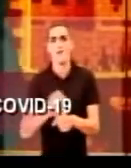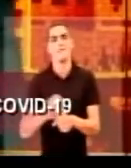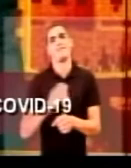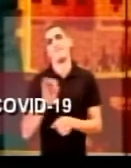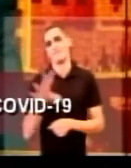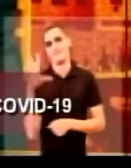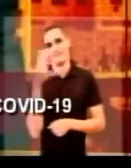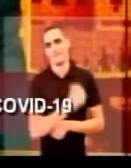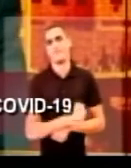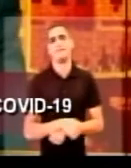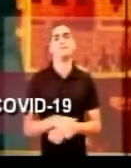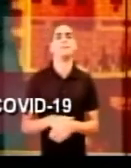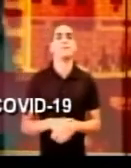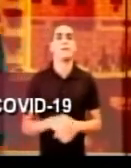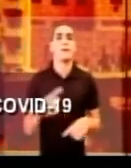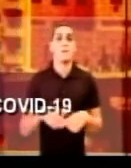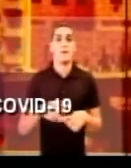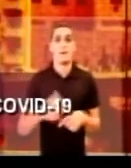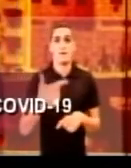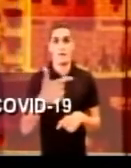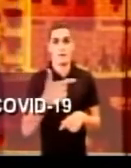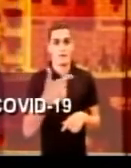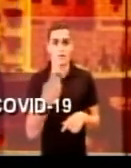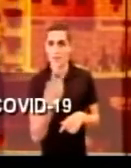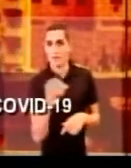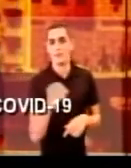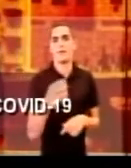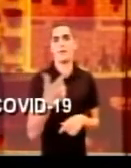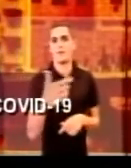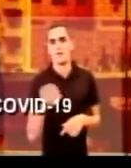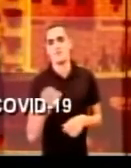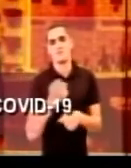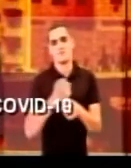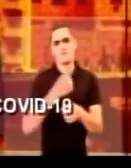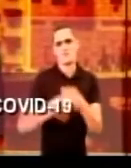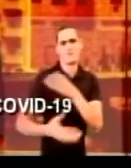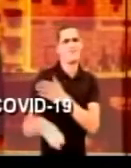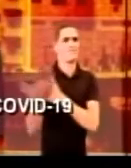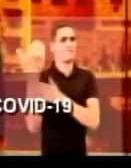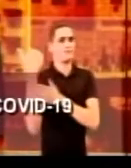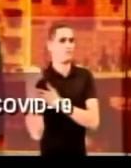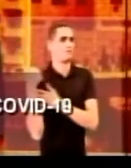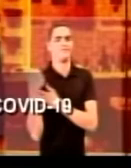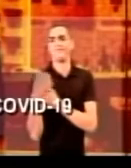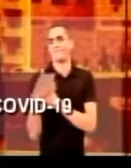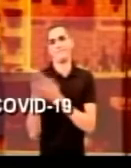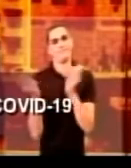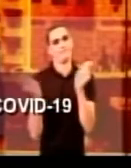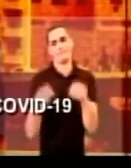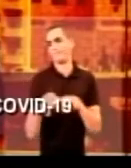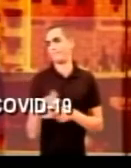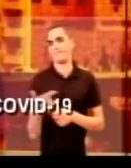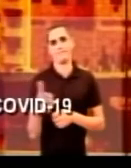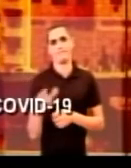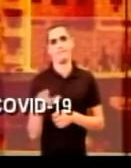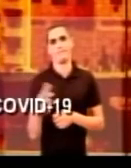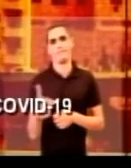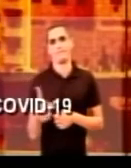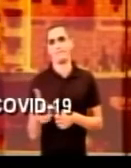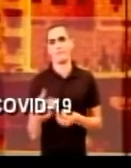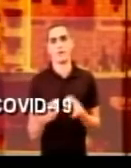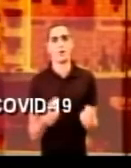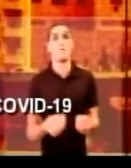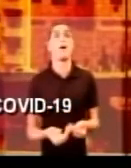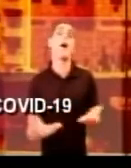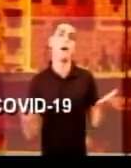Há 10, 20 anos atrás, isso não seria possível. Hoje é.